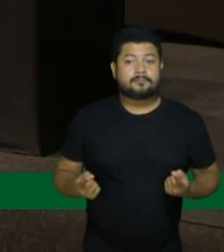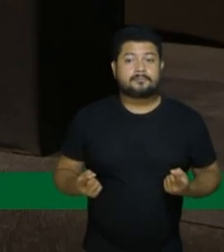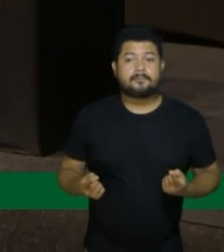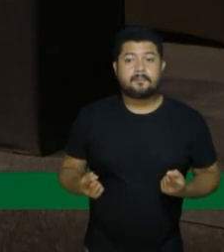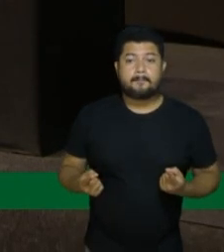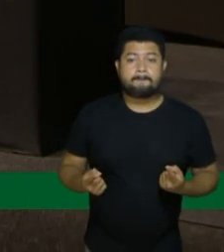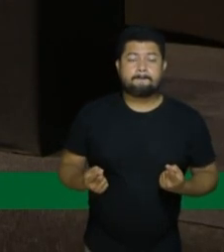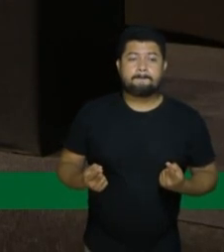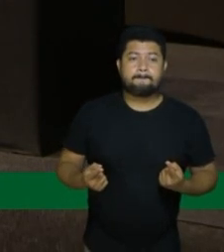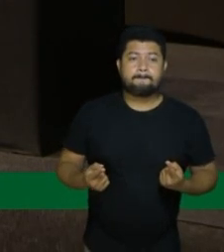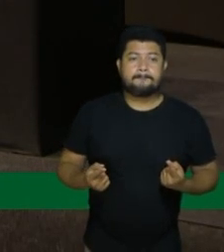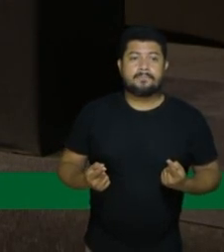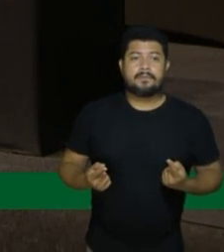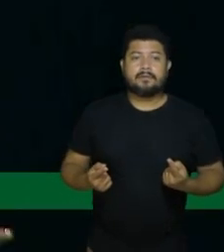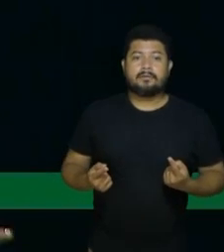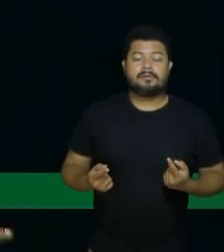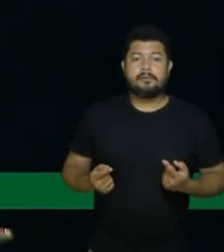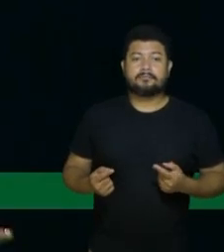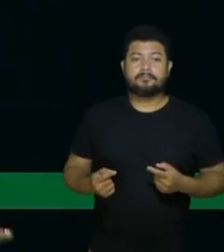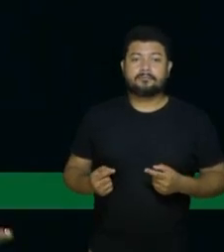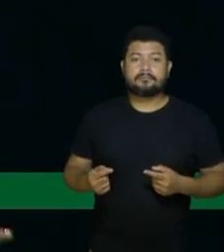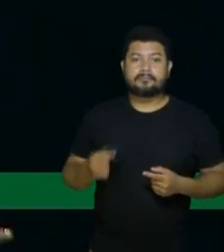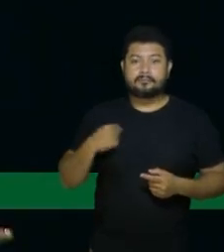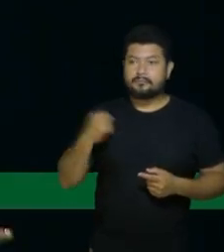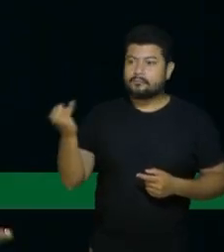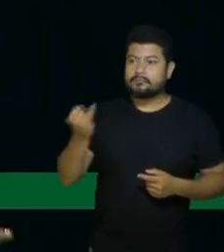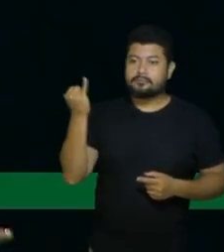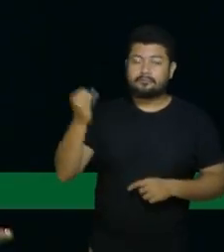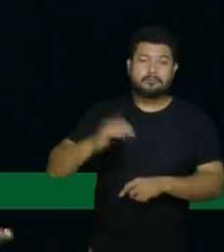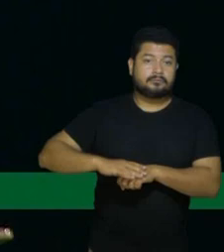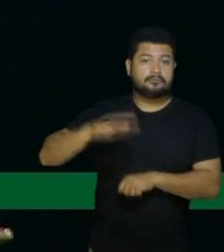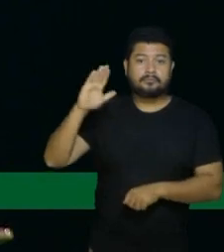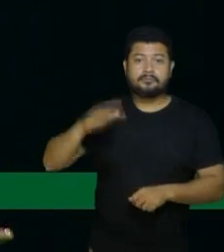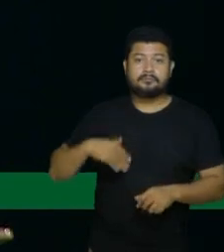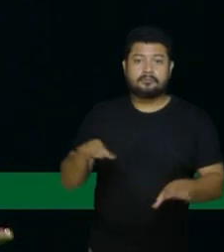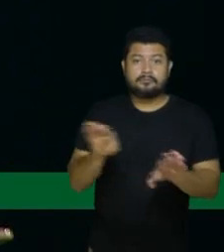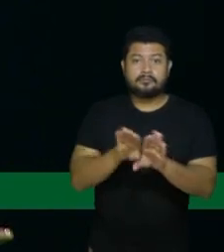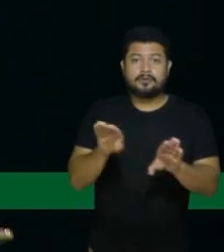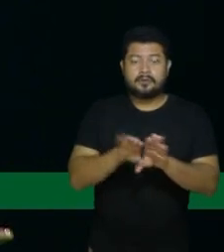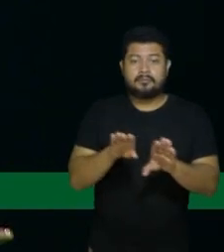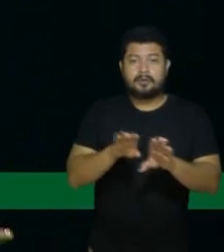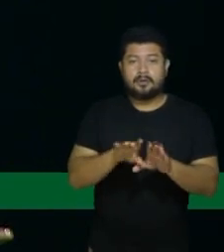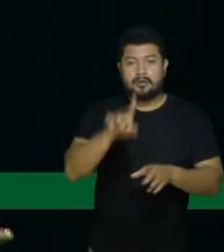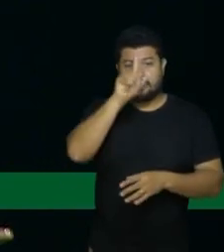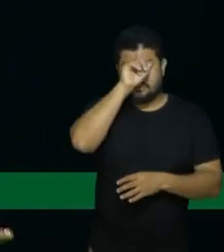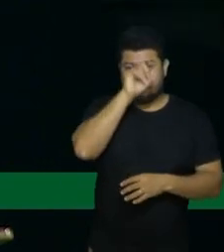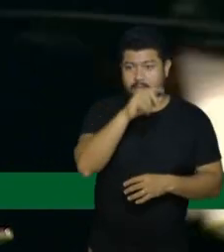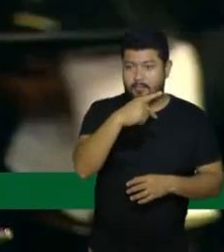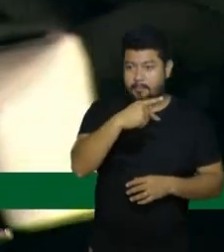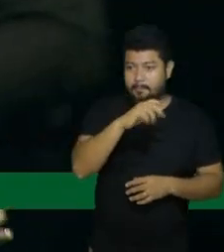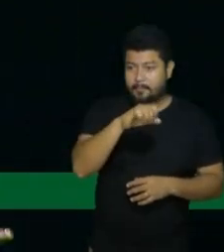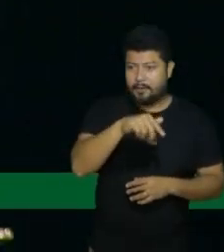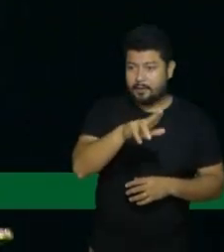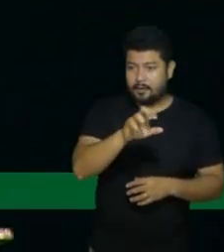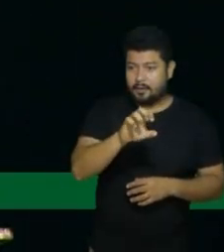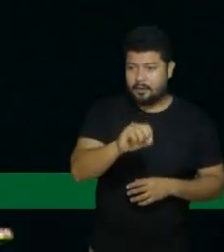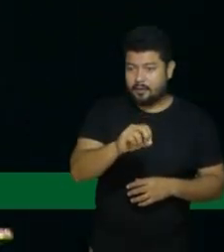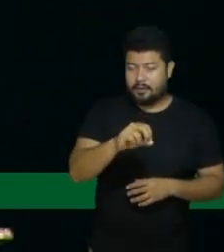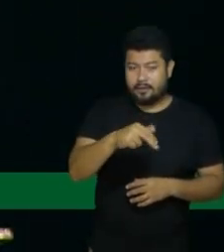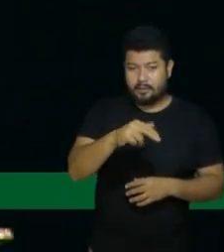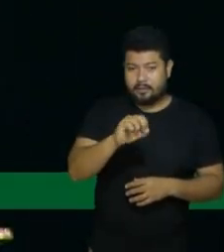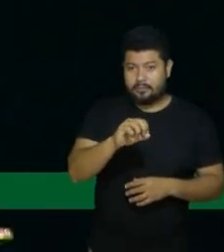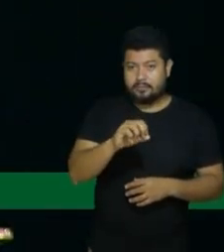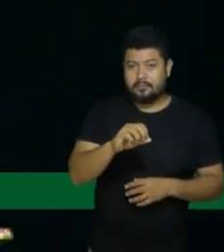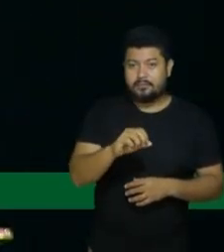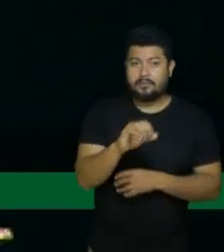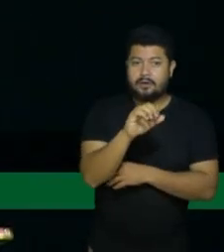a coisa mais importante eu também não me conformo do Hospital Pequeno Anjo ali de Itajaí ter essa dificuldade